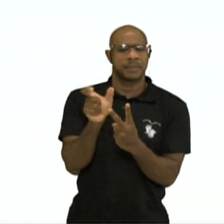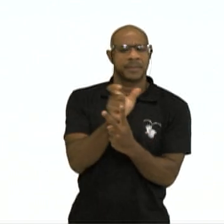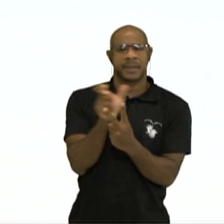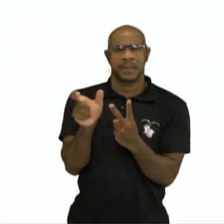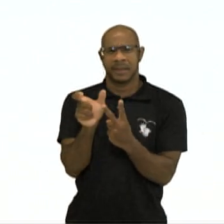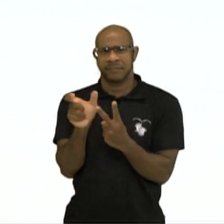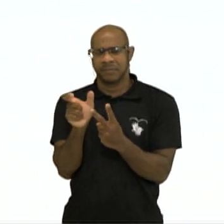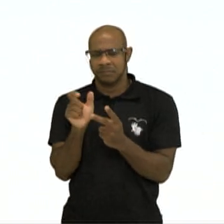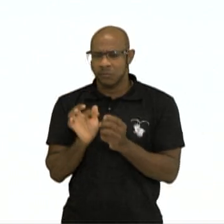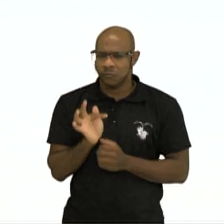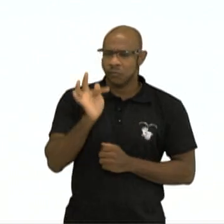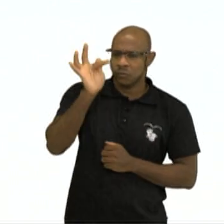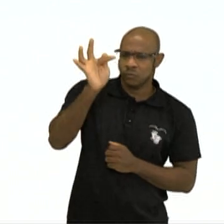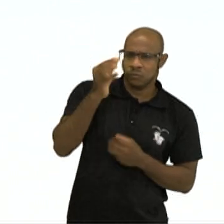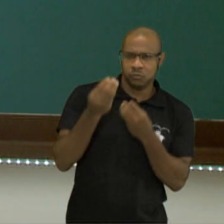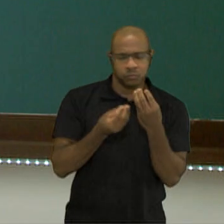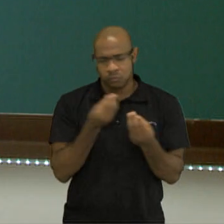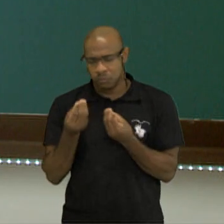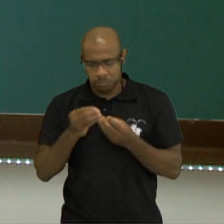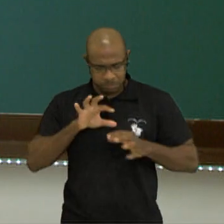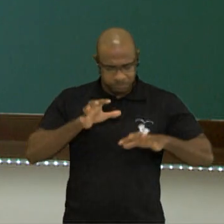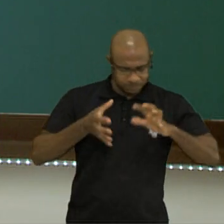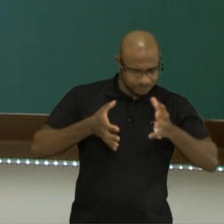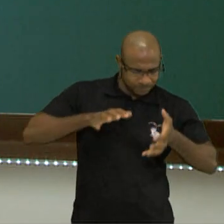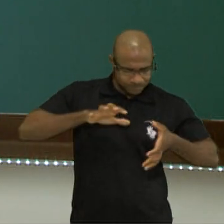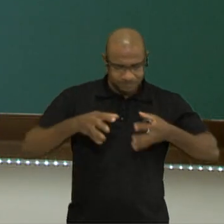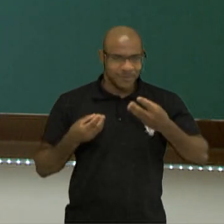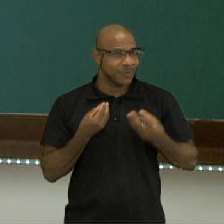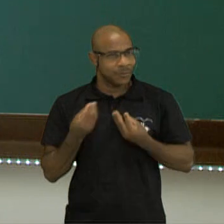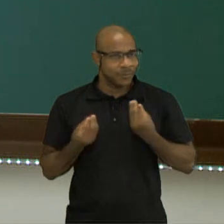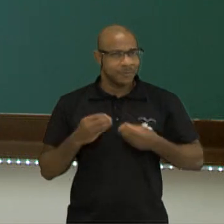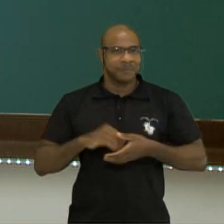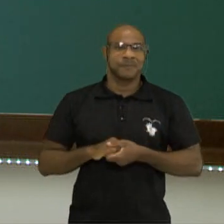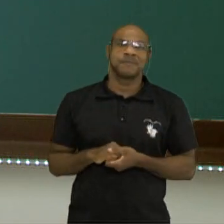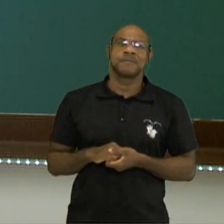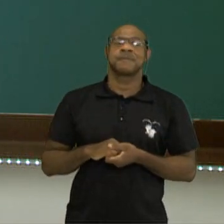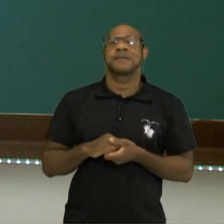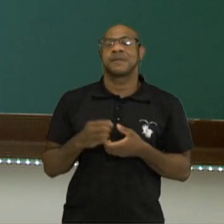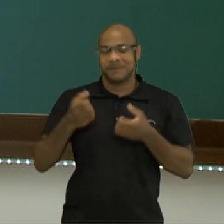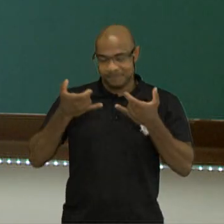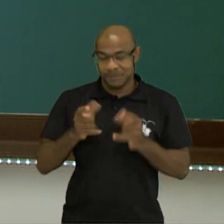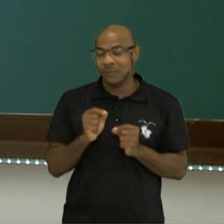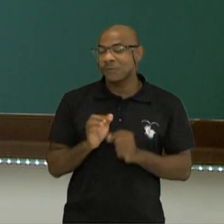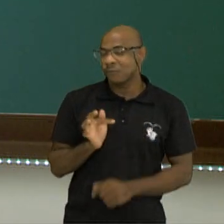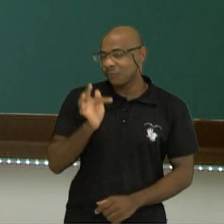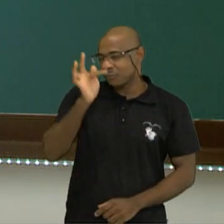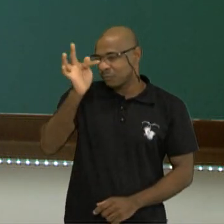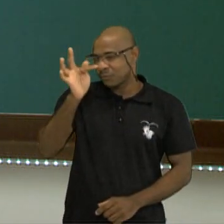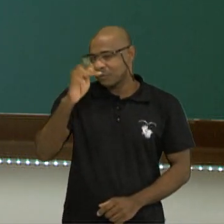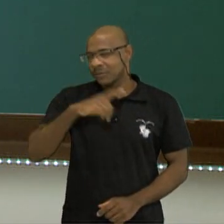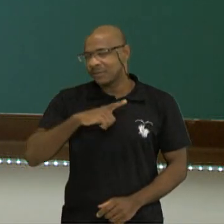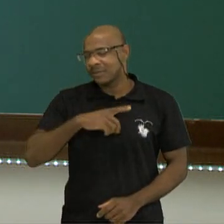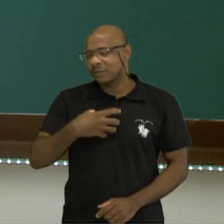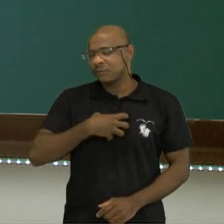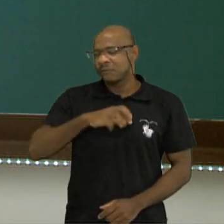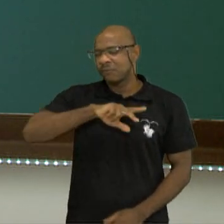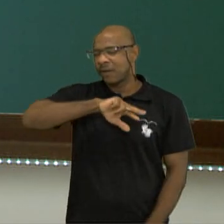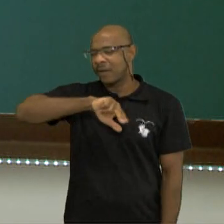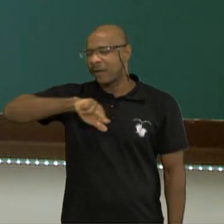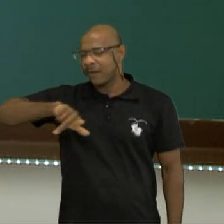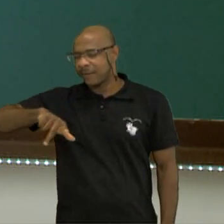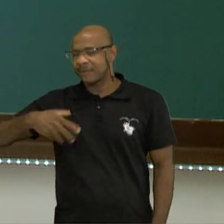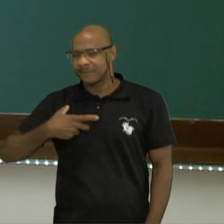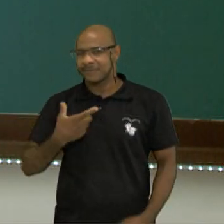fazer previsões? Olha só, você tem que lembrar que para a gente falar de futuro, existe mais de um jeito. Existe